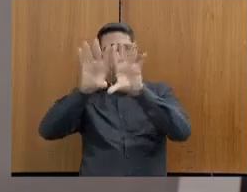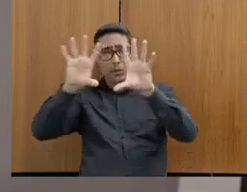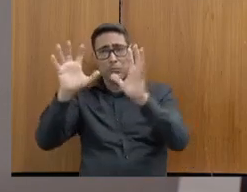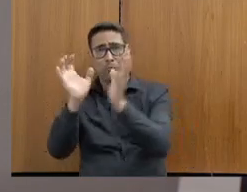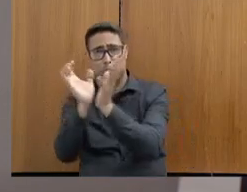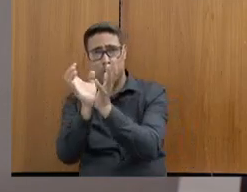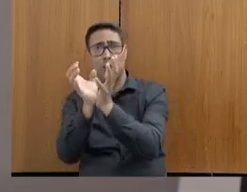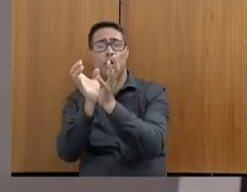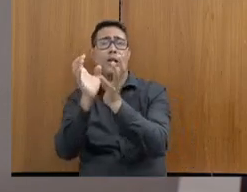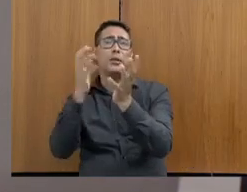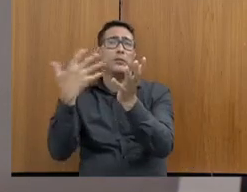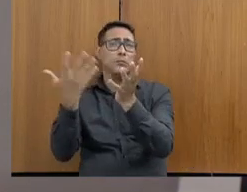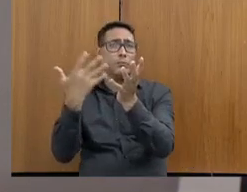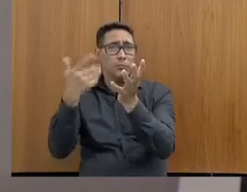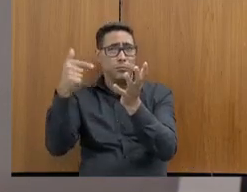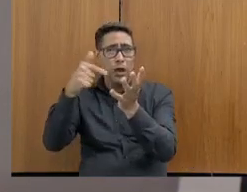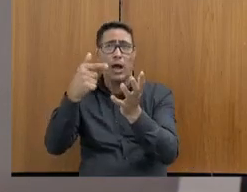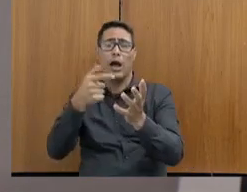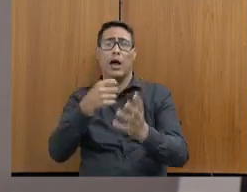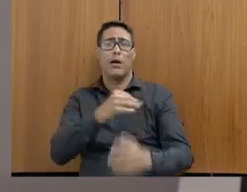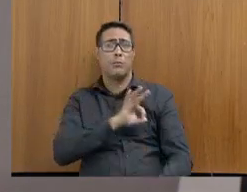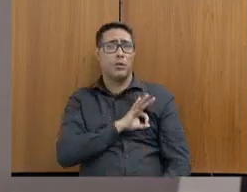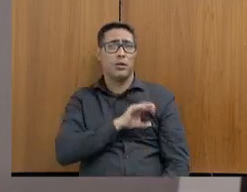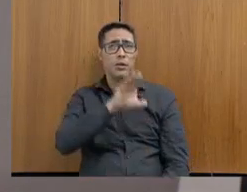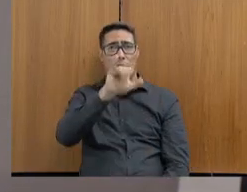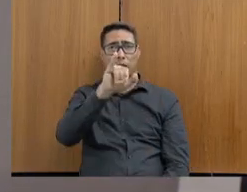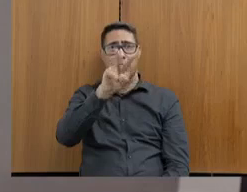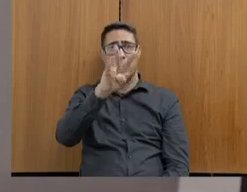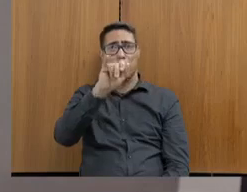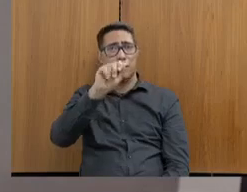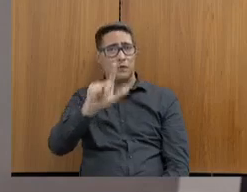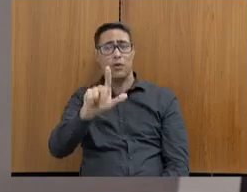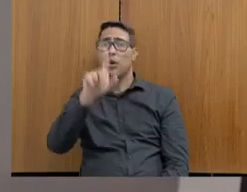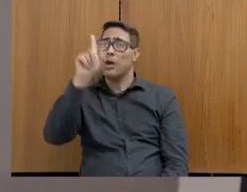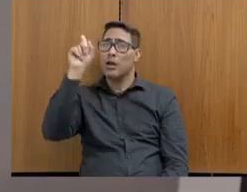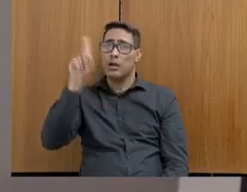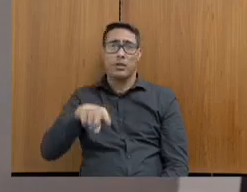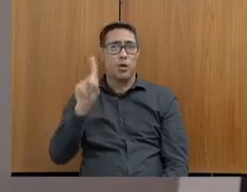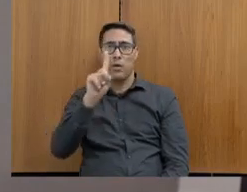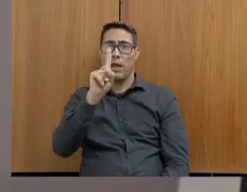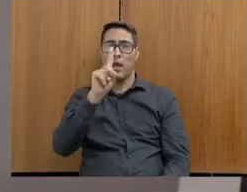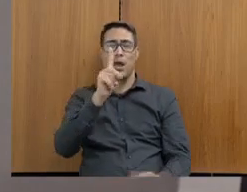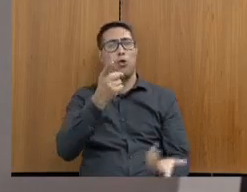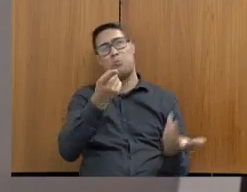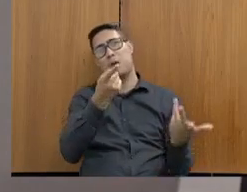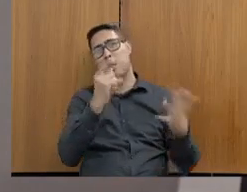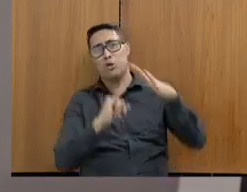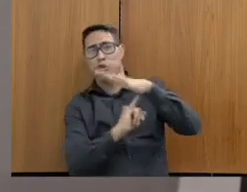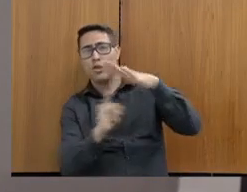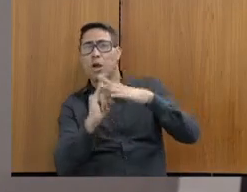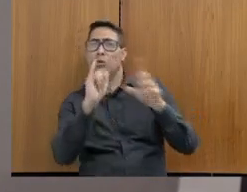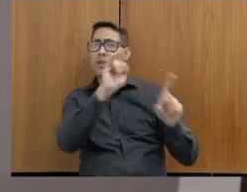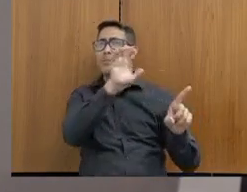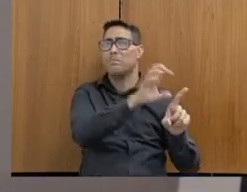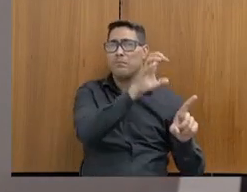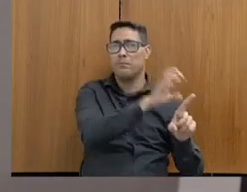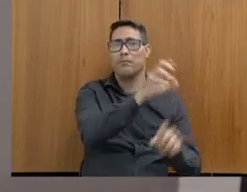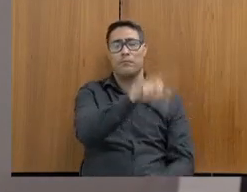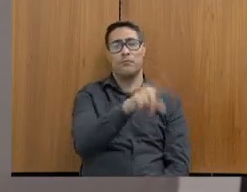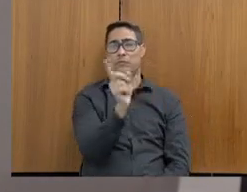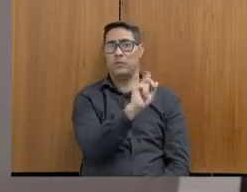tônica da instituição a polícia civil não é uma instituição que assedia ela não é uma instituição que dá Guarida